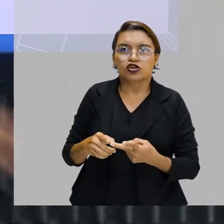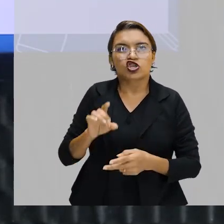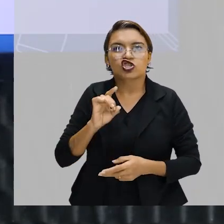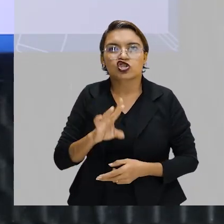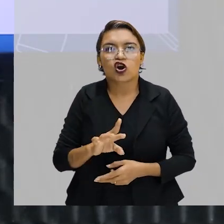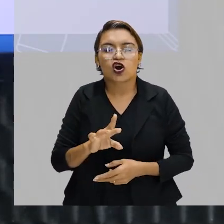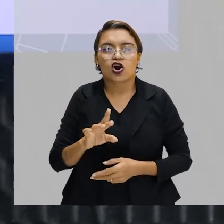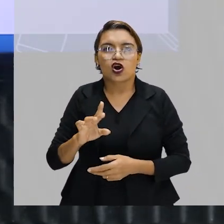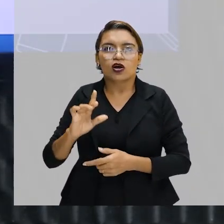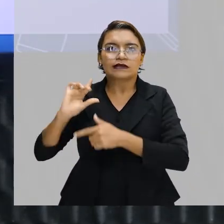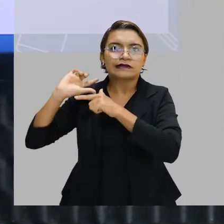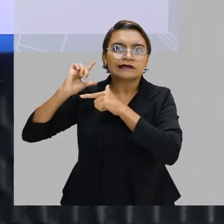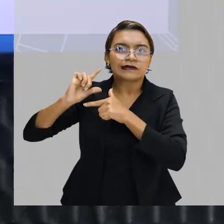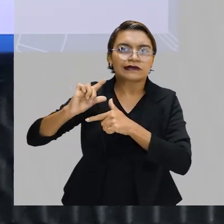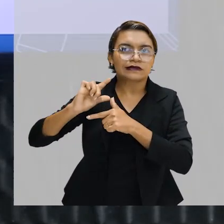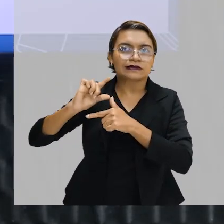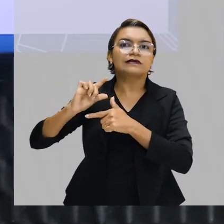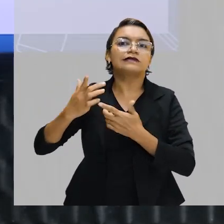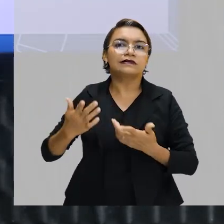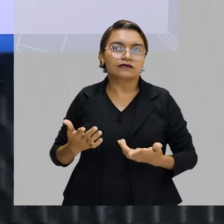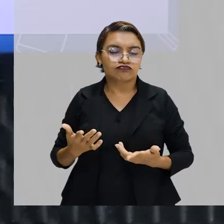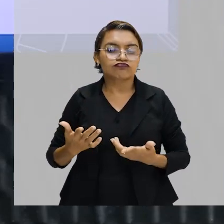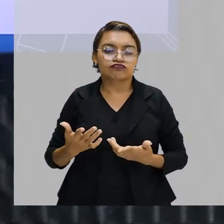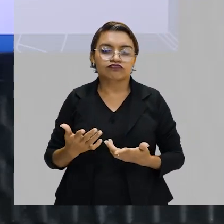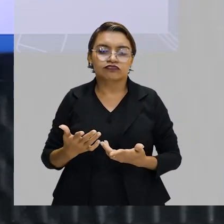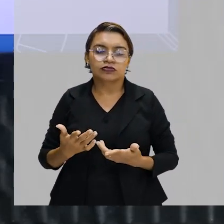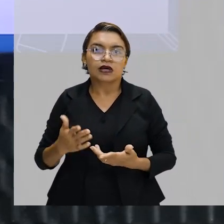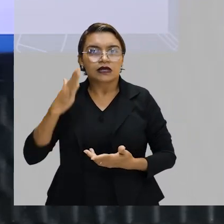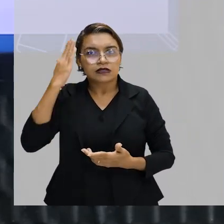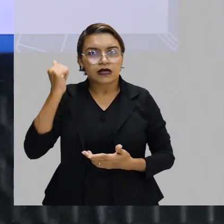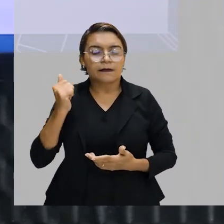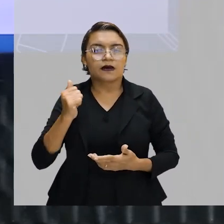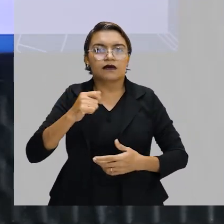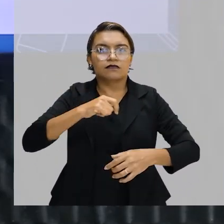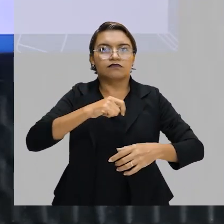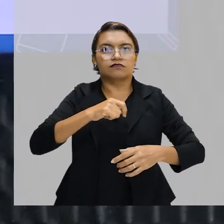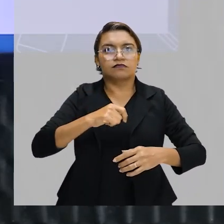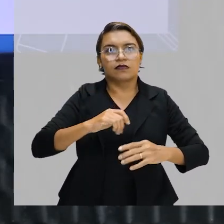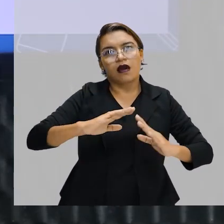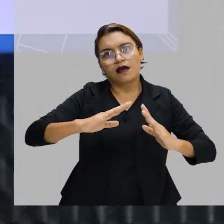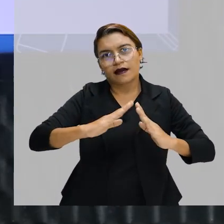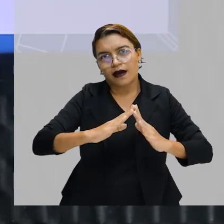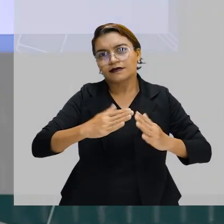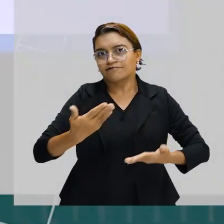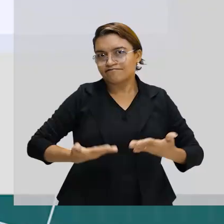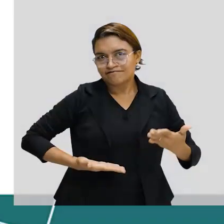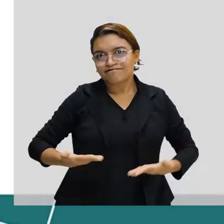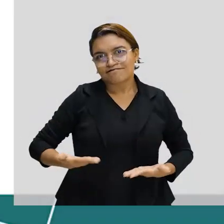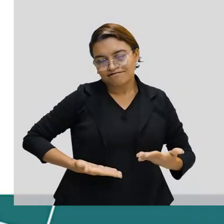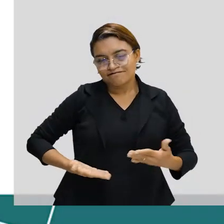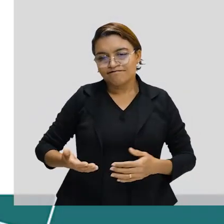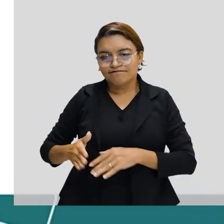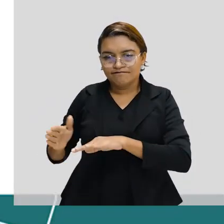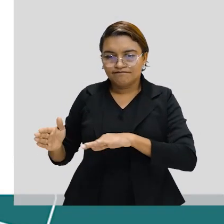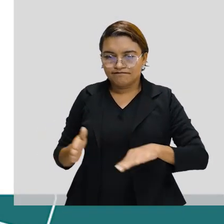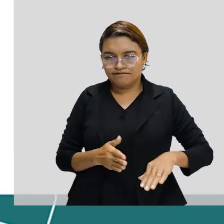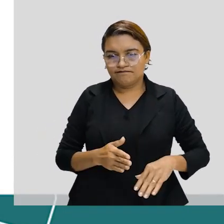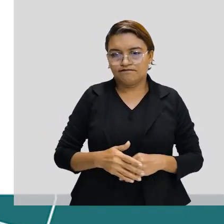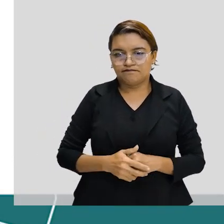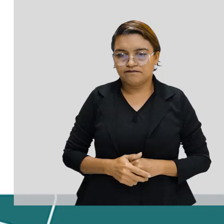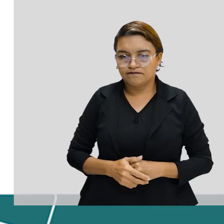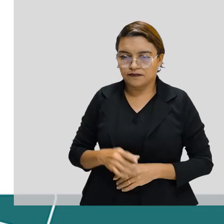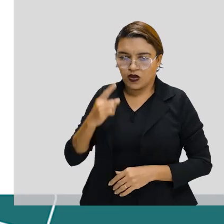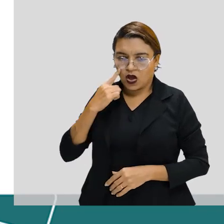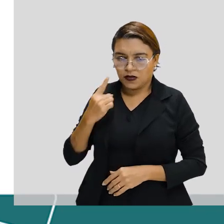apenas tradição e saber fazer os afazeres domésticos. Grão fino do